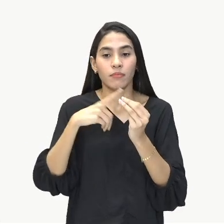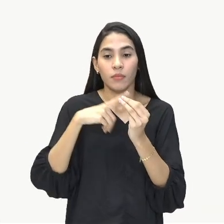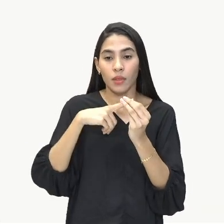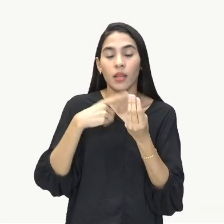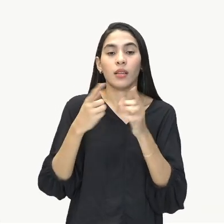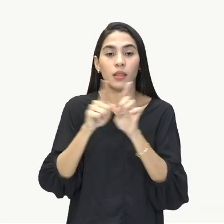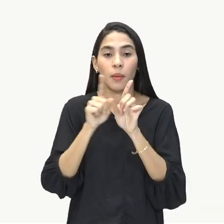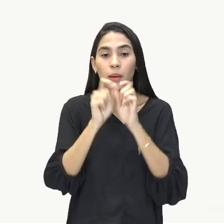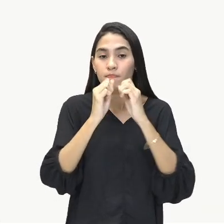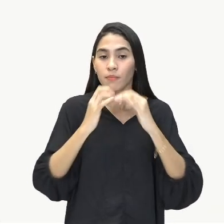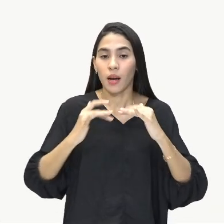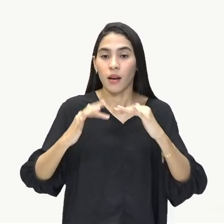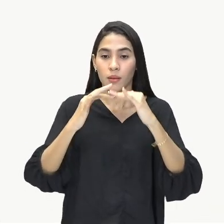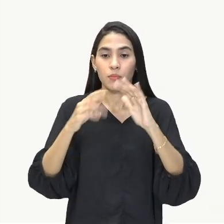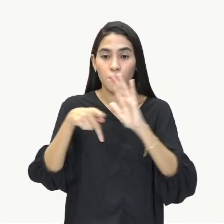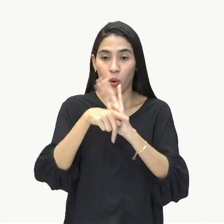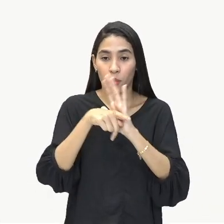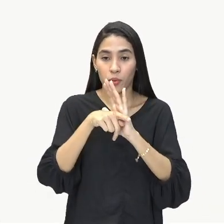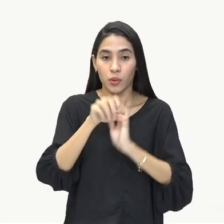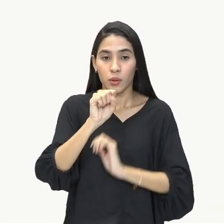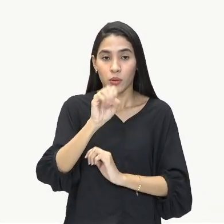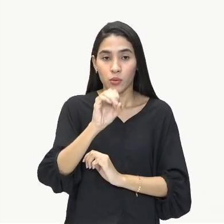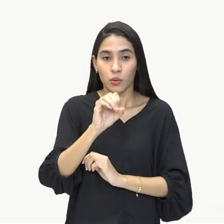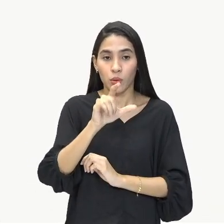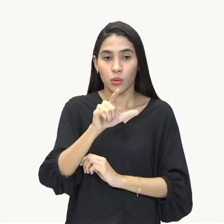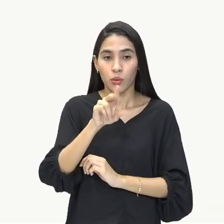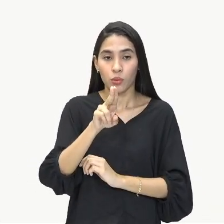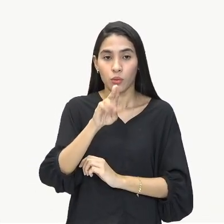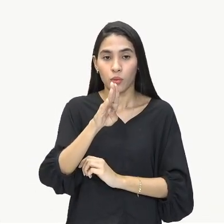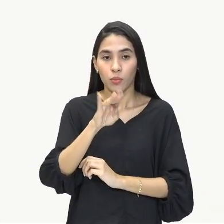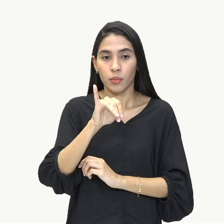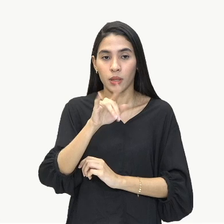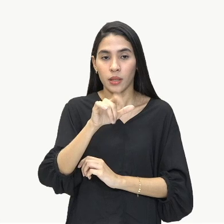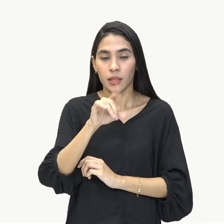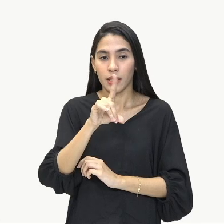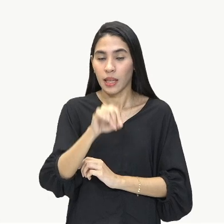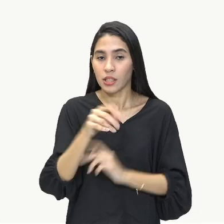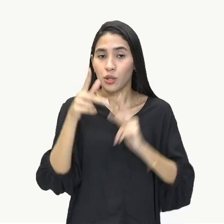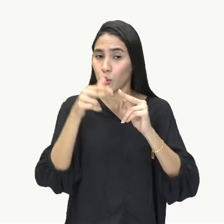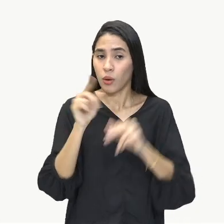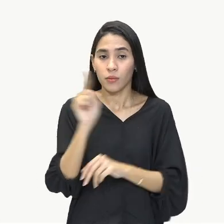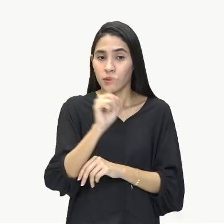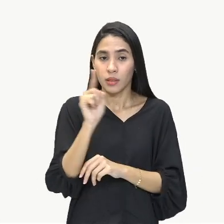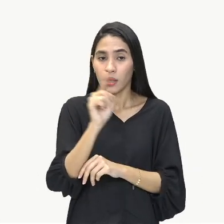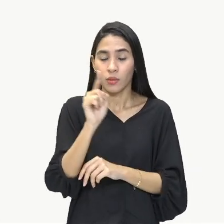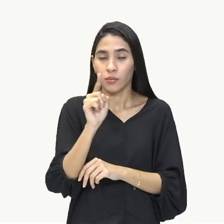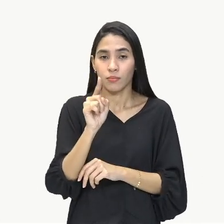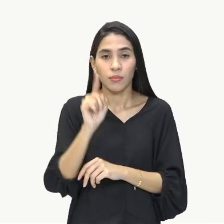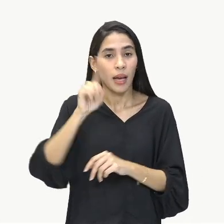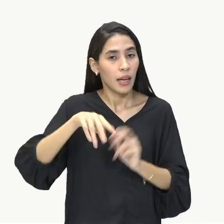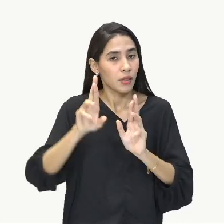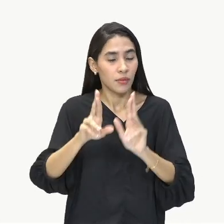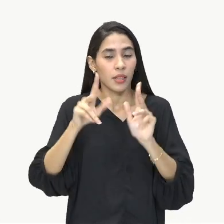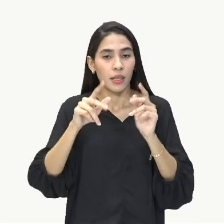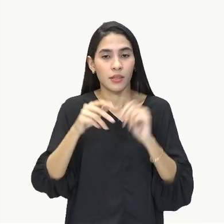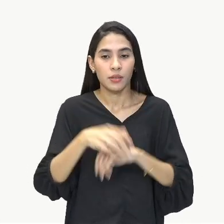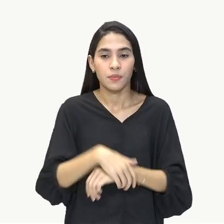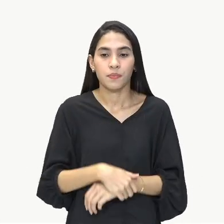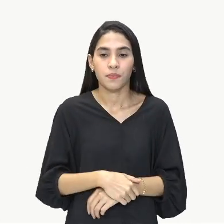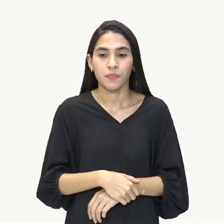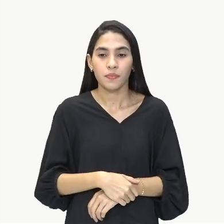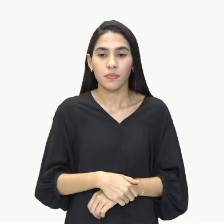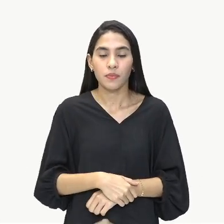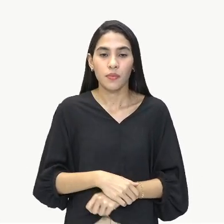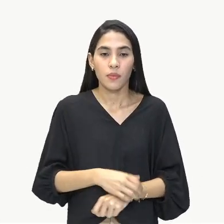coeficiente de solubilidade. Não é igual o coeficiente de solubilidade das substâncias, são diferentes. E